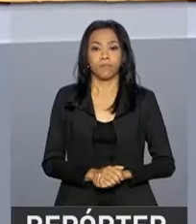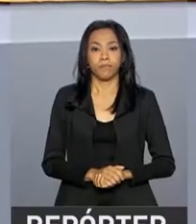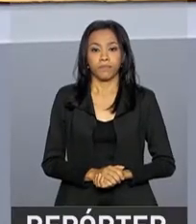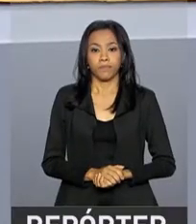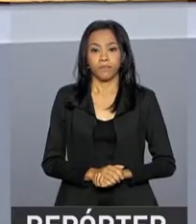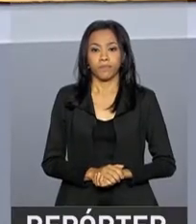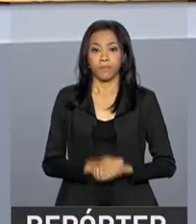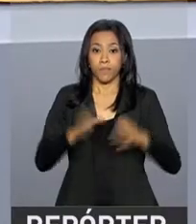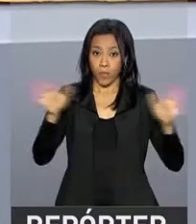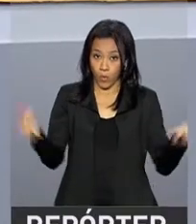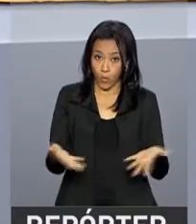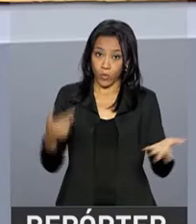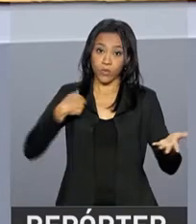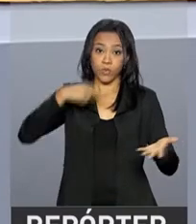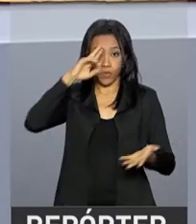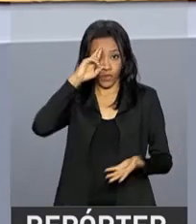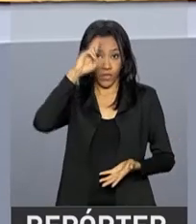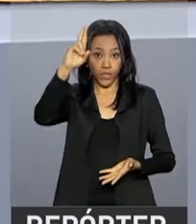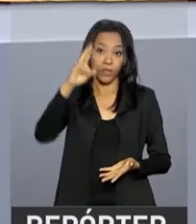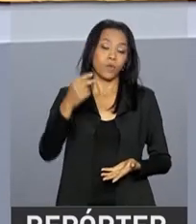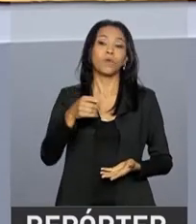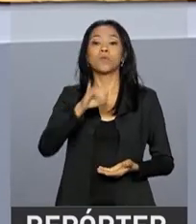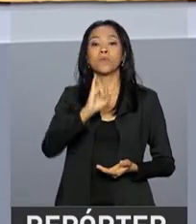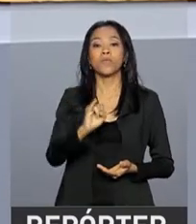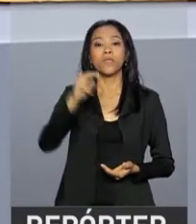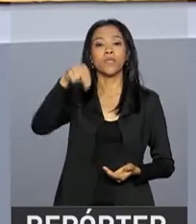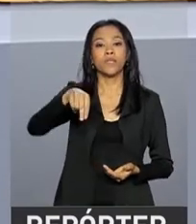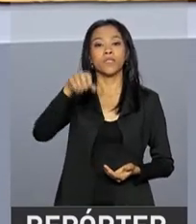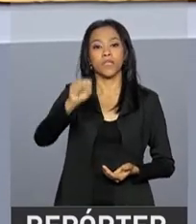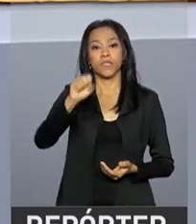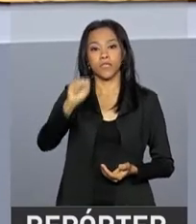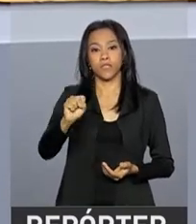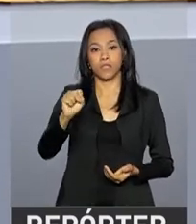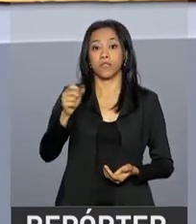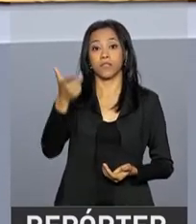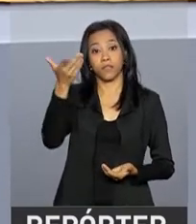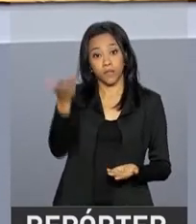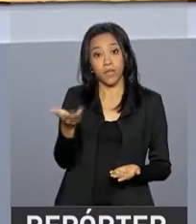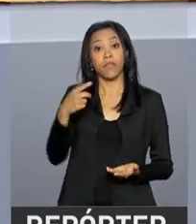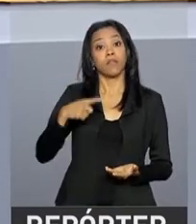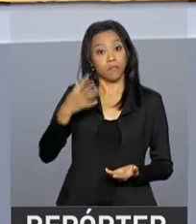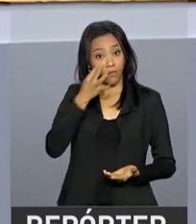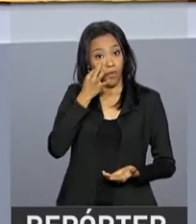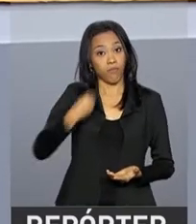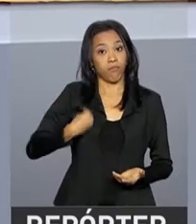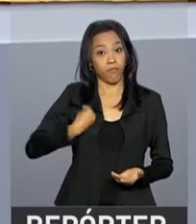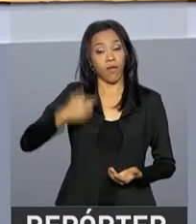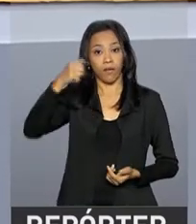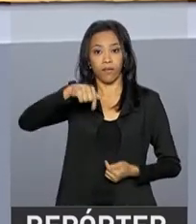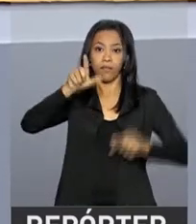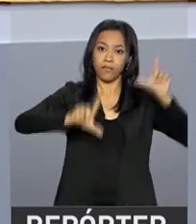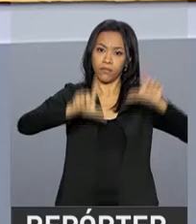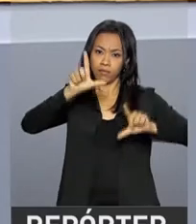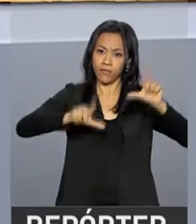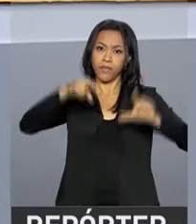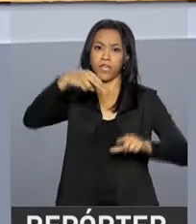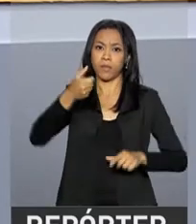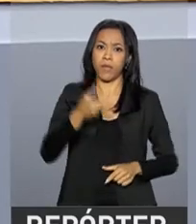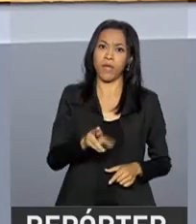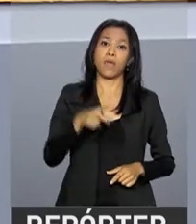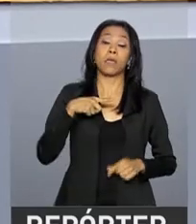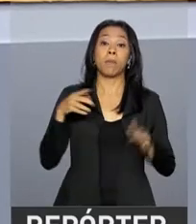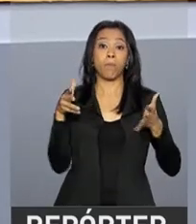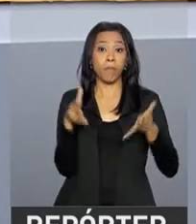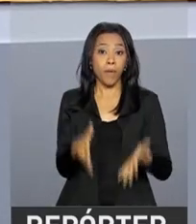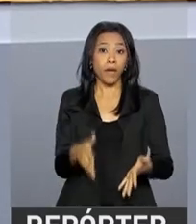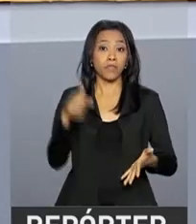hoje o diretor de benefícios do inss alessandro ribeiro esteve aqui na tv nbr onde participou ao vivo do